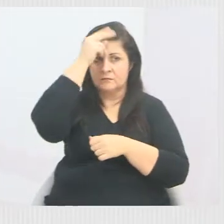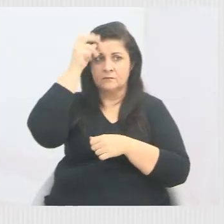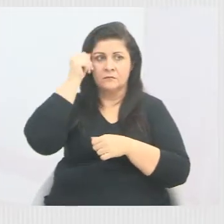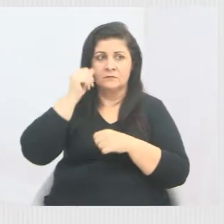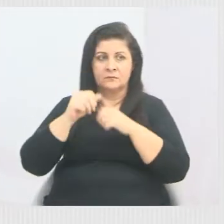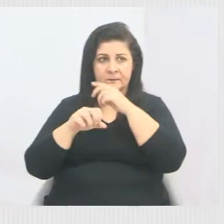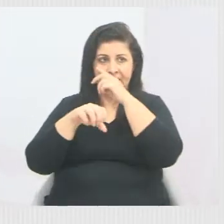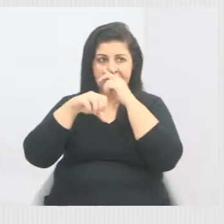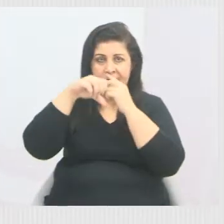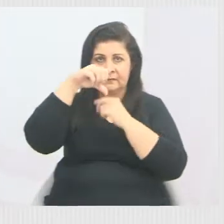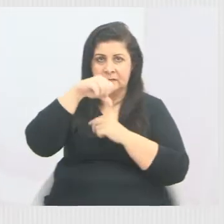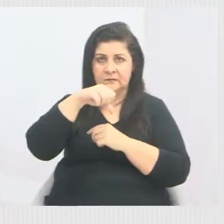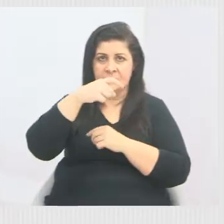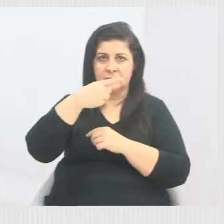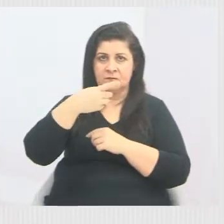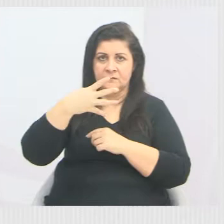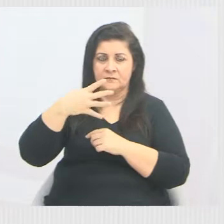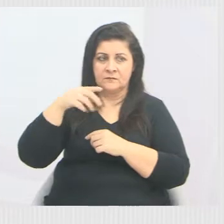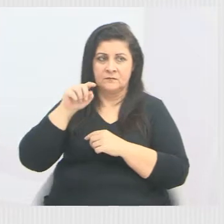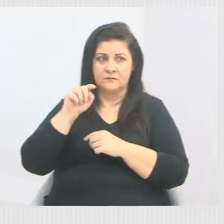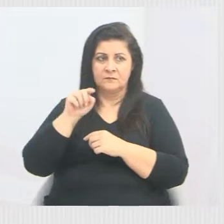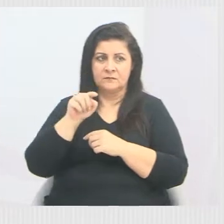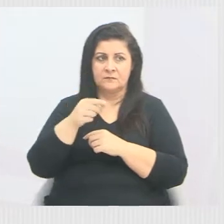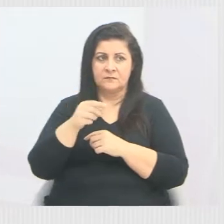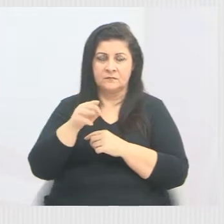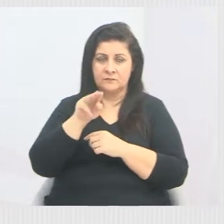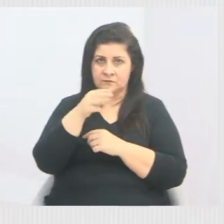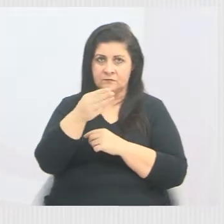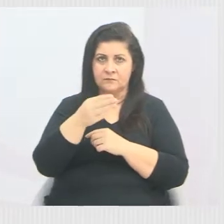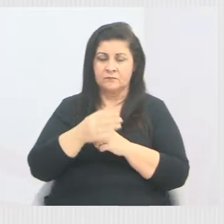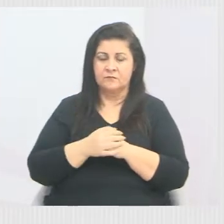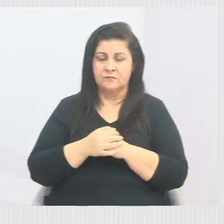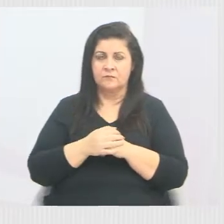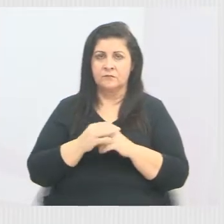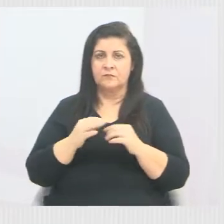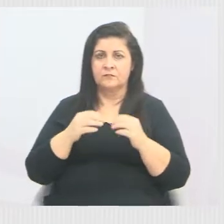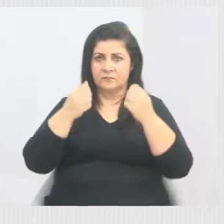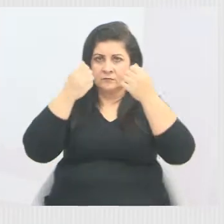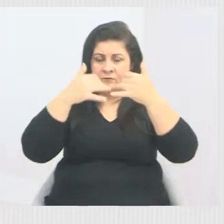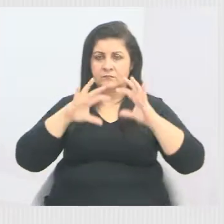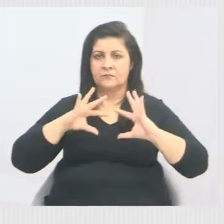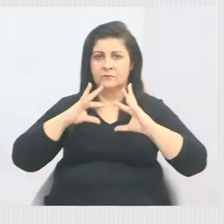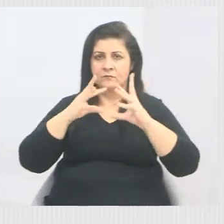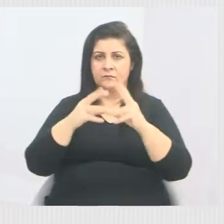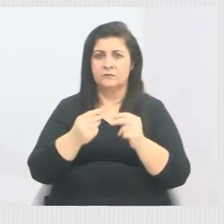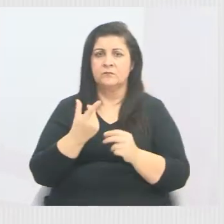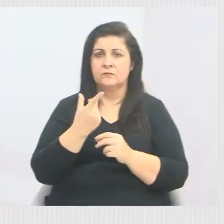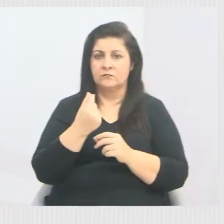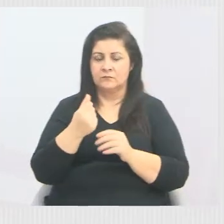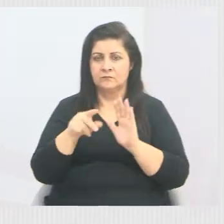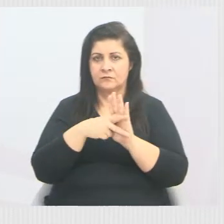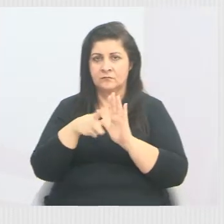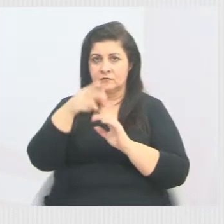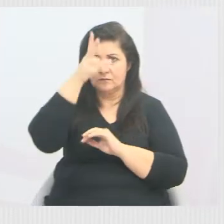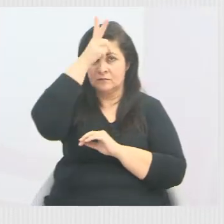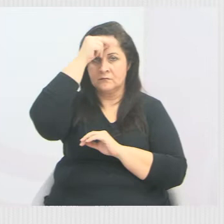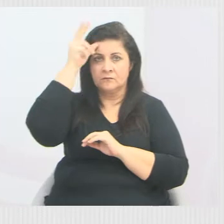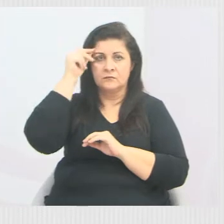913.839.000. Então, aquele valor que está no início, ele é composto com essas deduções.